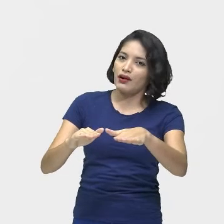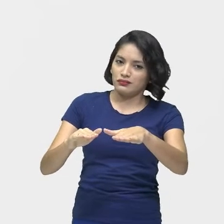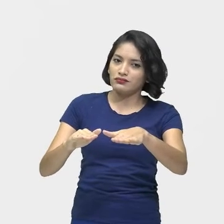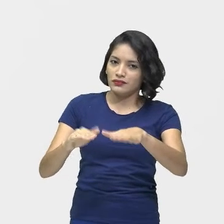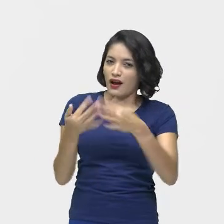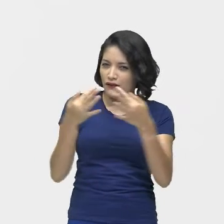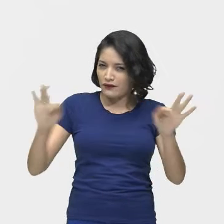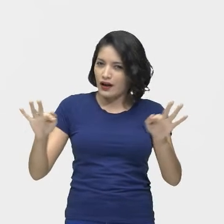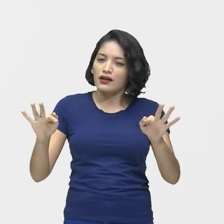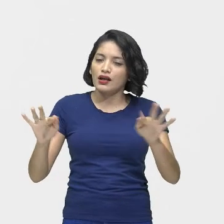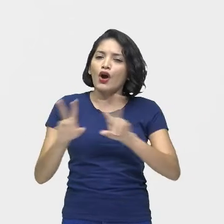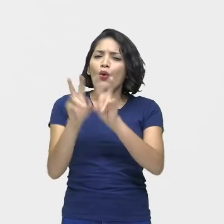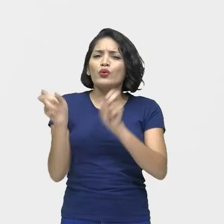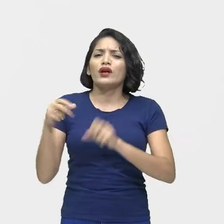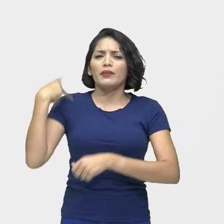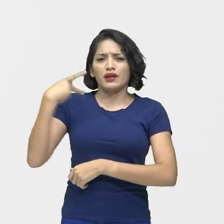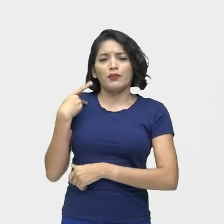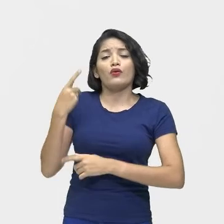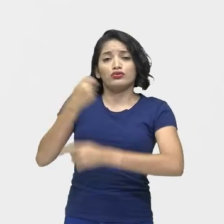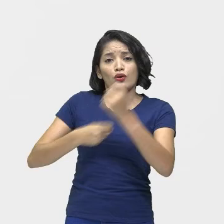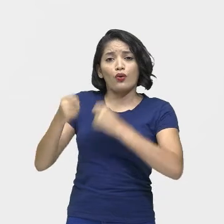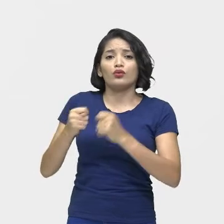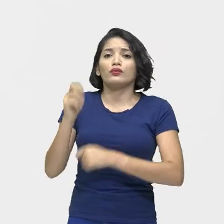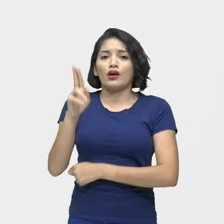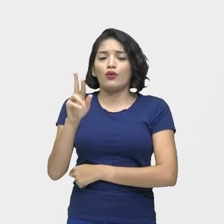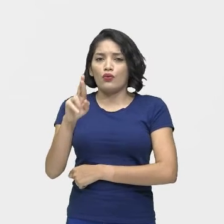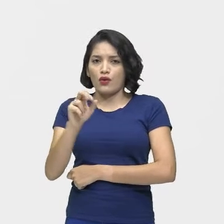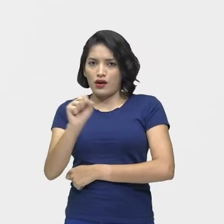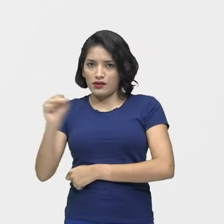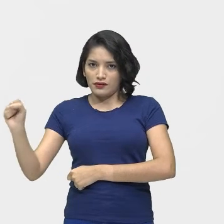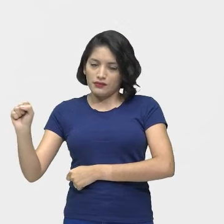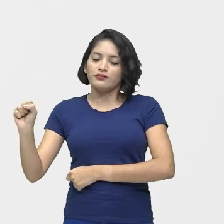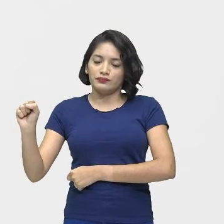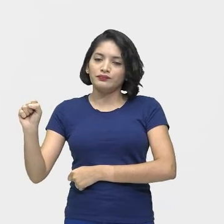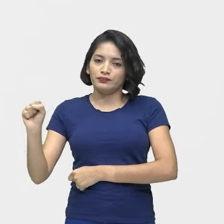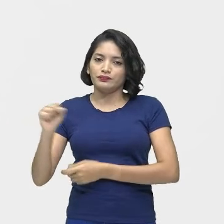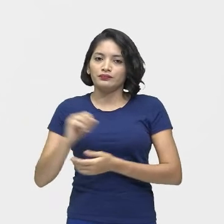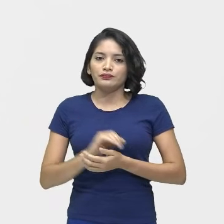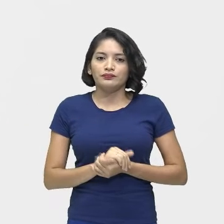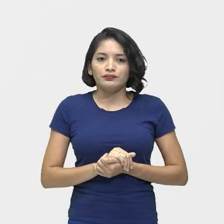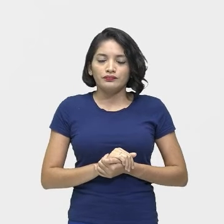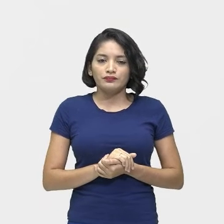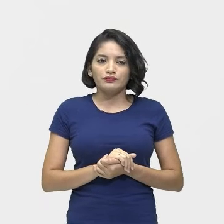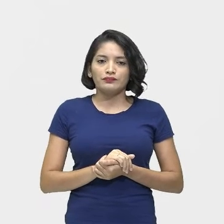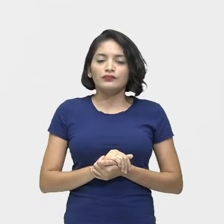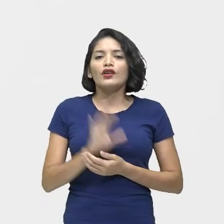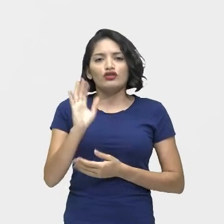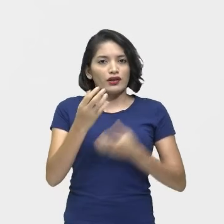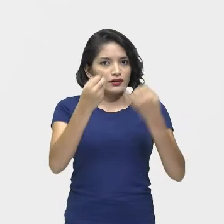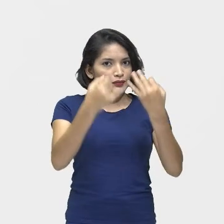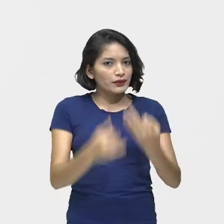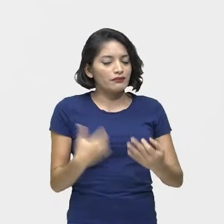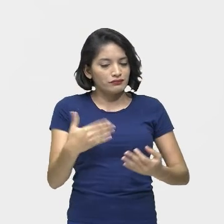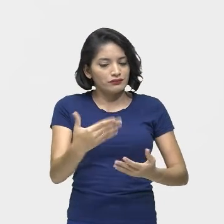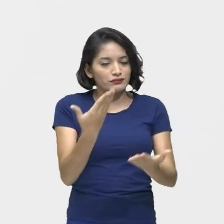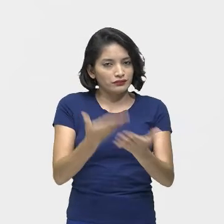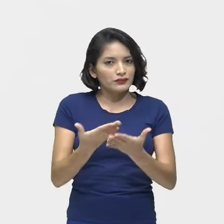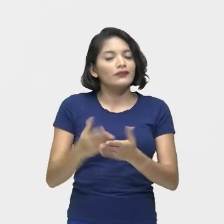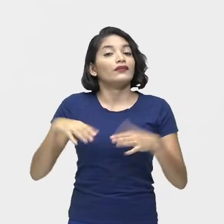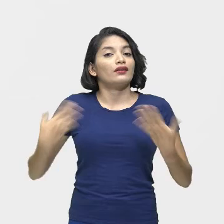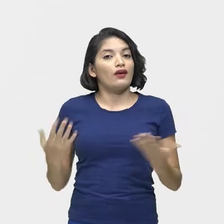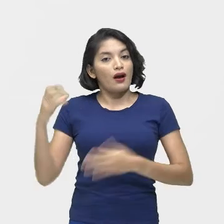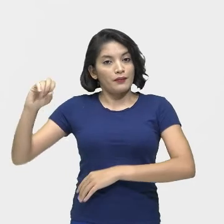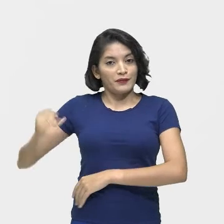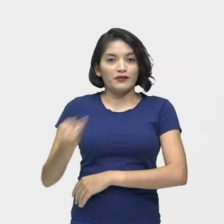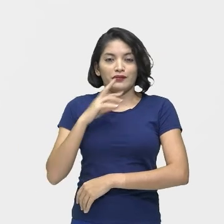frente, referente à política econômica da União das Repúblicas Socialistas Soviéticas, expliquei para vocês durante a aula, então aproveitem aí,